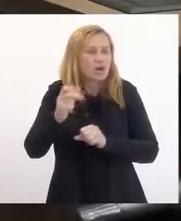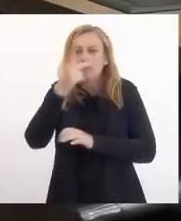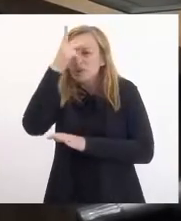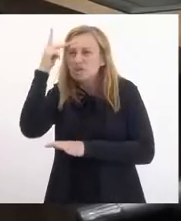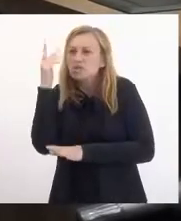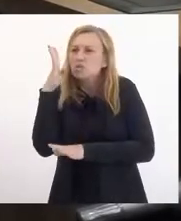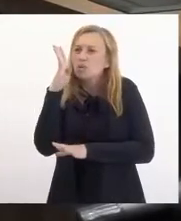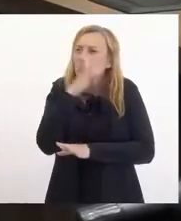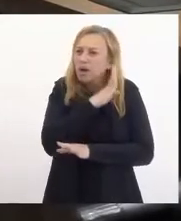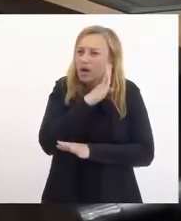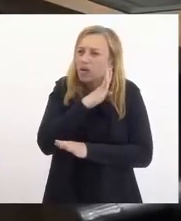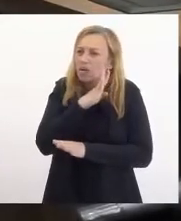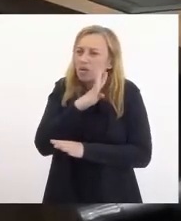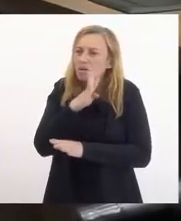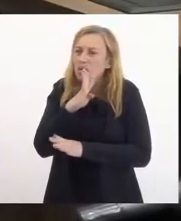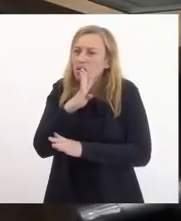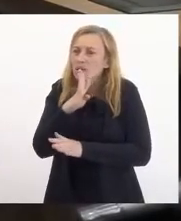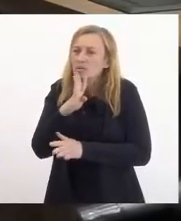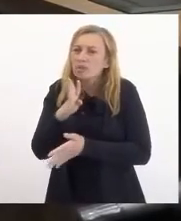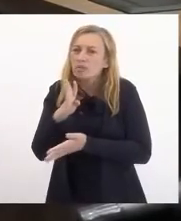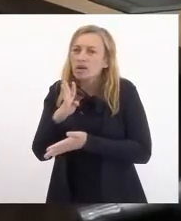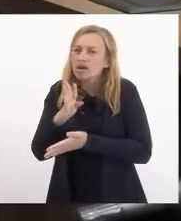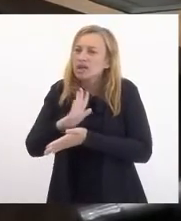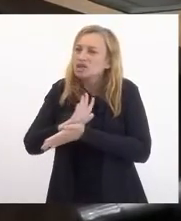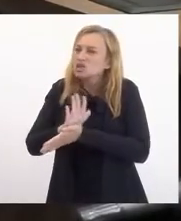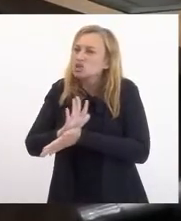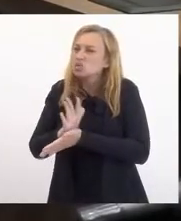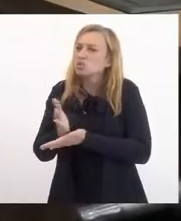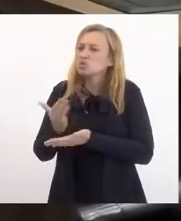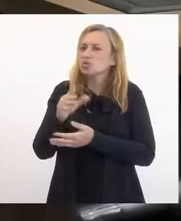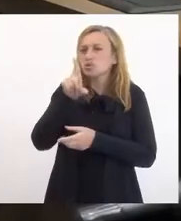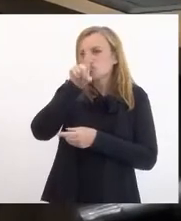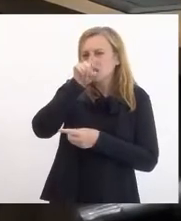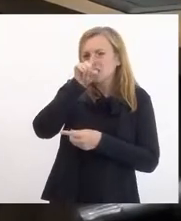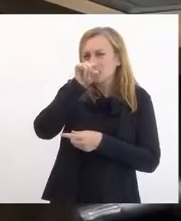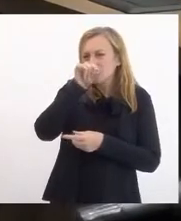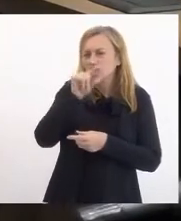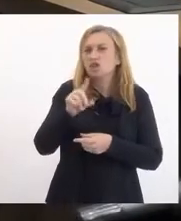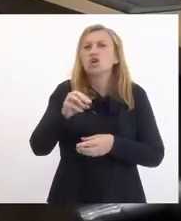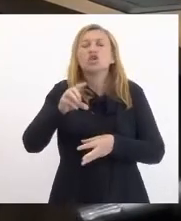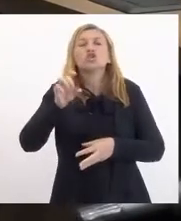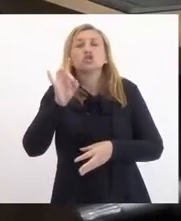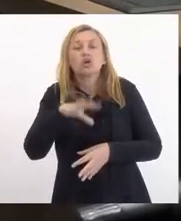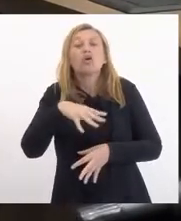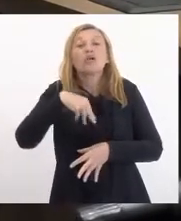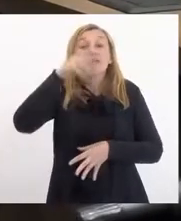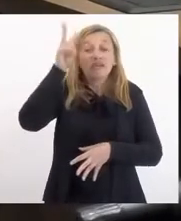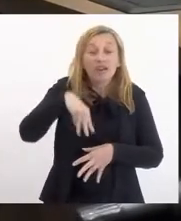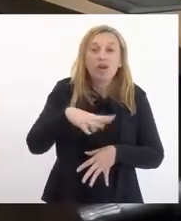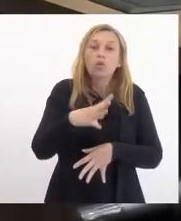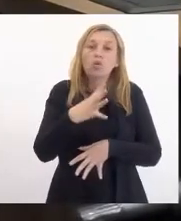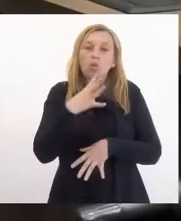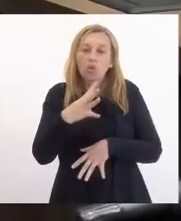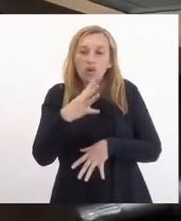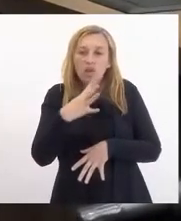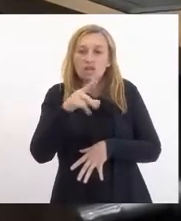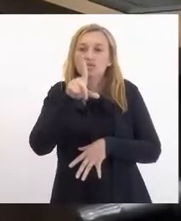uma atividade que só quem aprecia, vai, é que conhece a